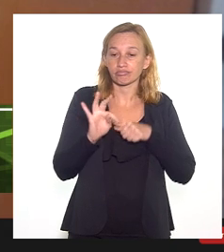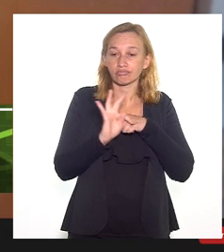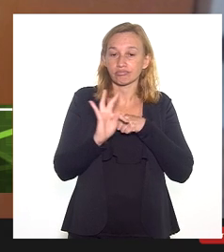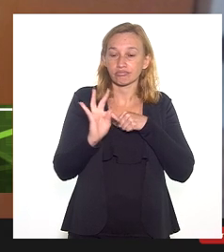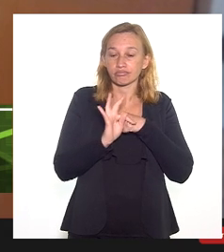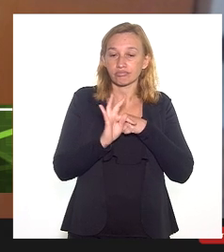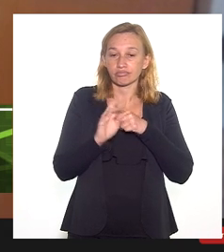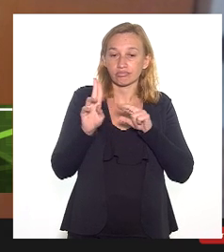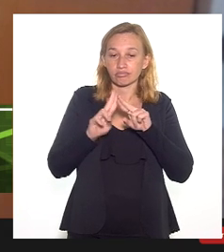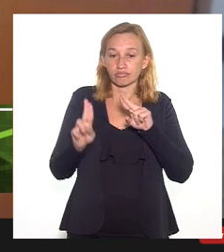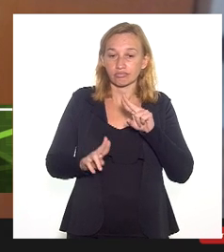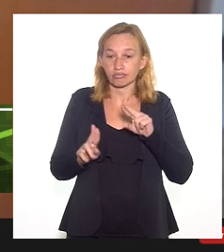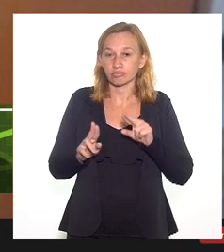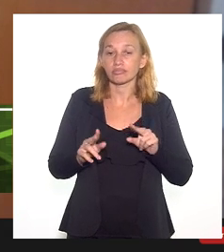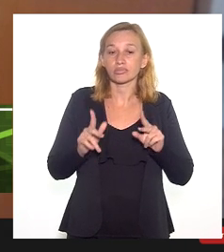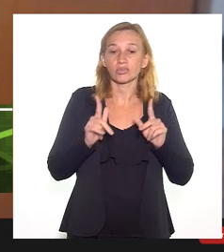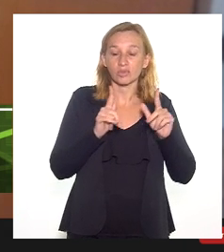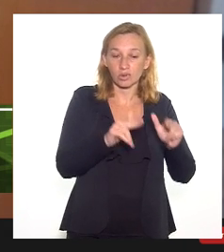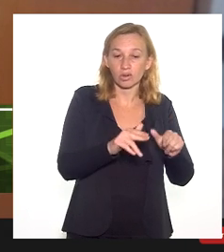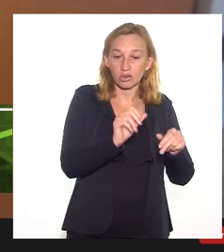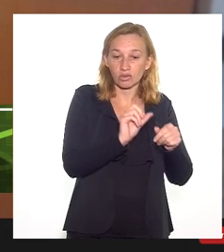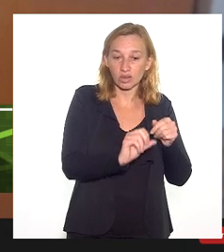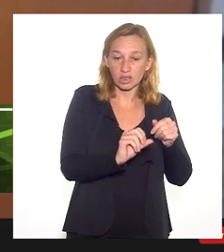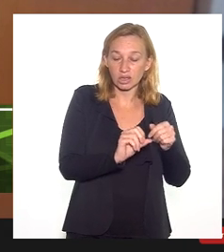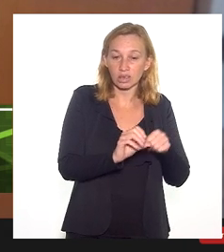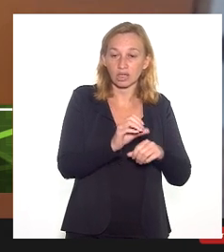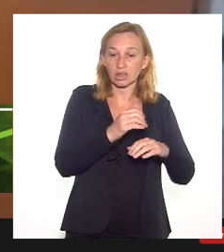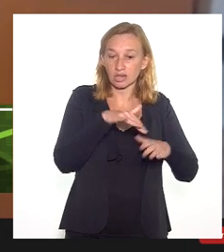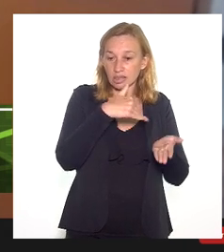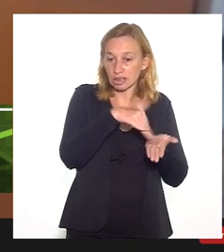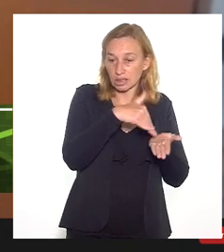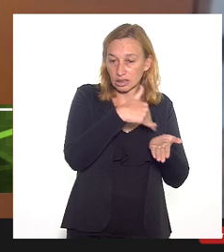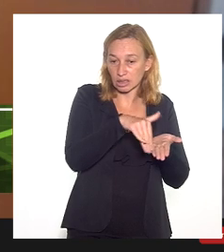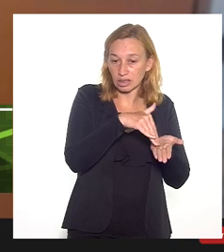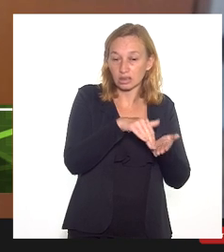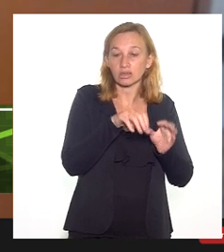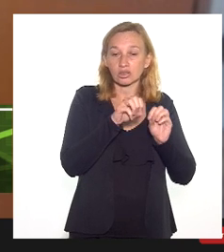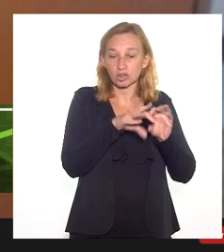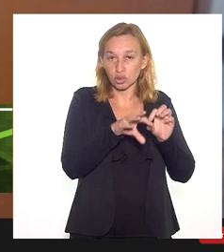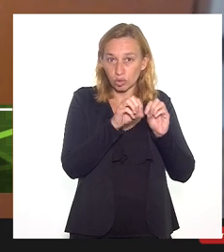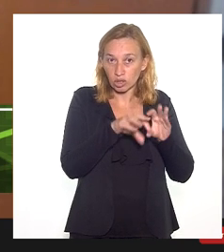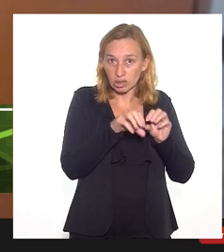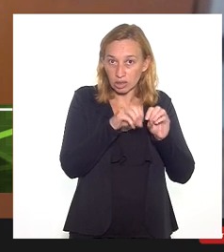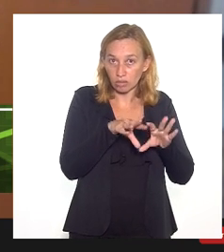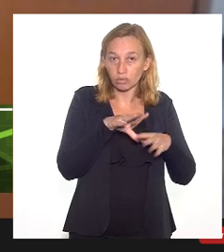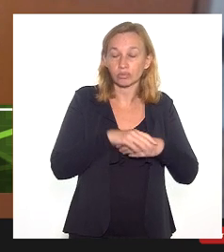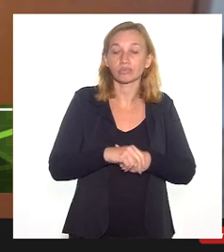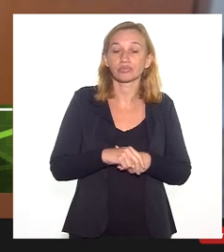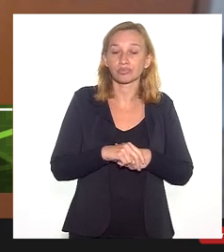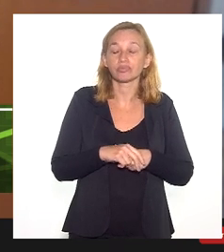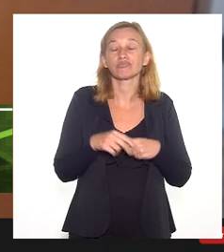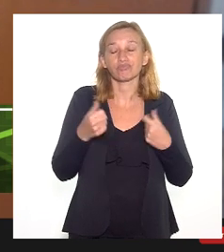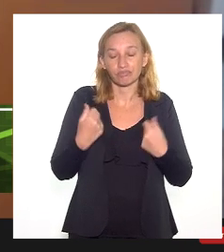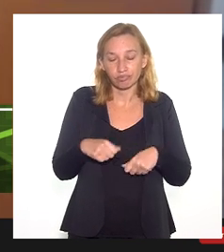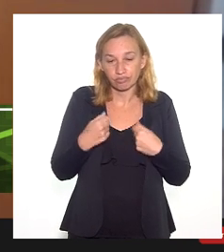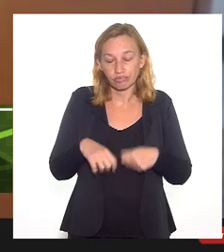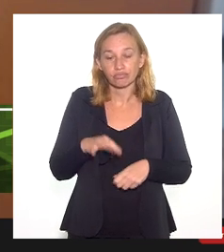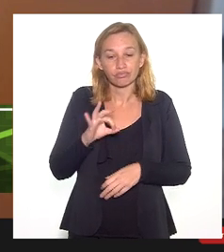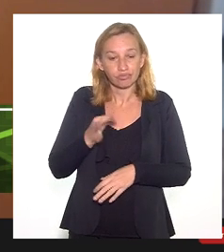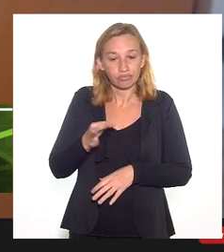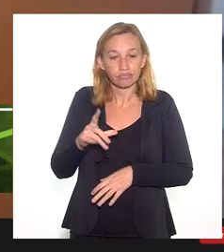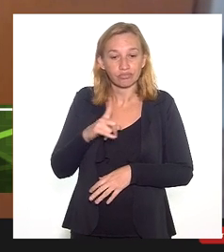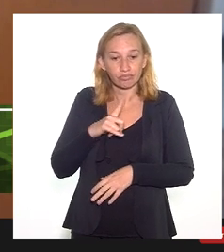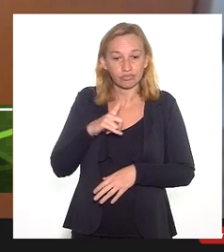da UERJ, assim como foi feito com a Secretaria de Educação, é preciso garantir